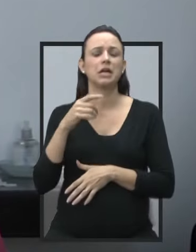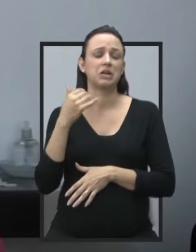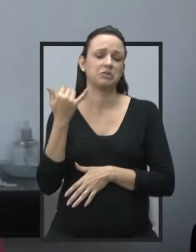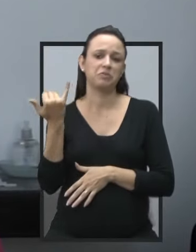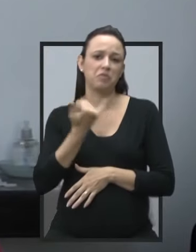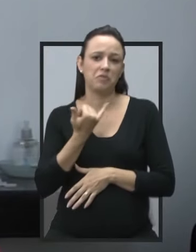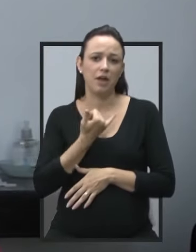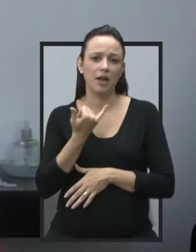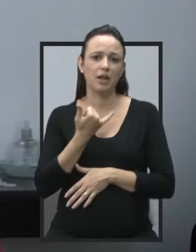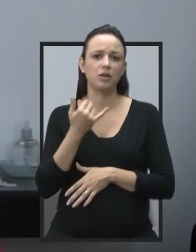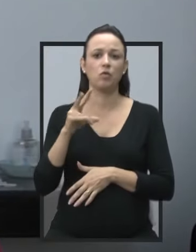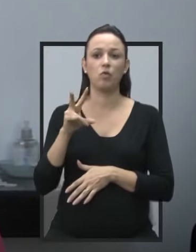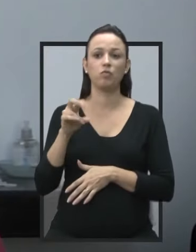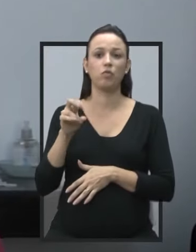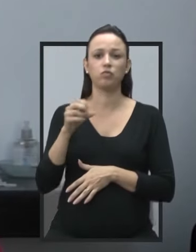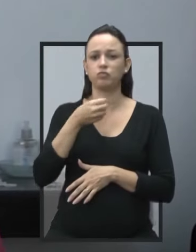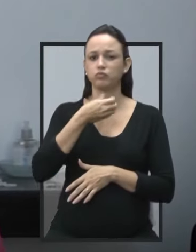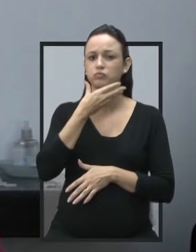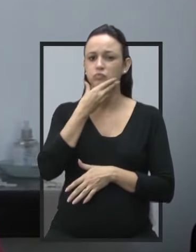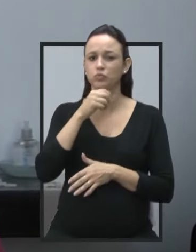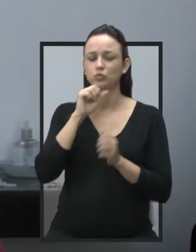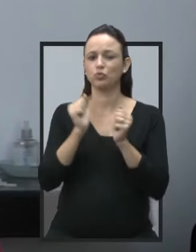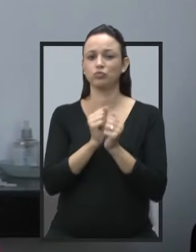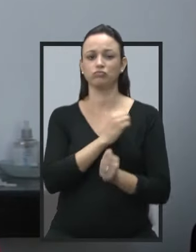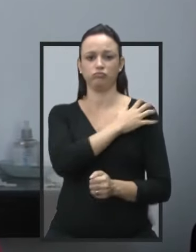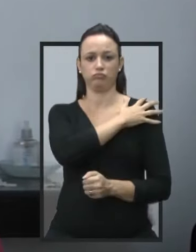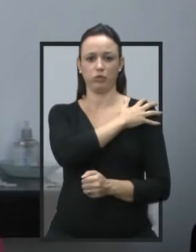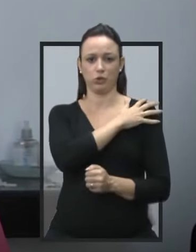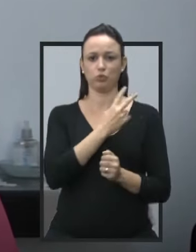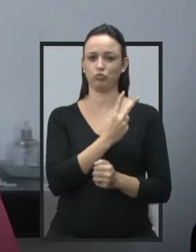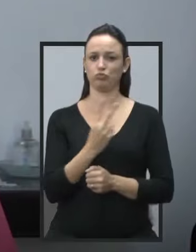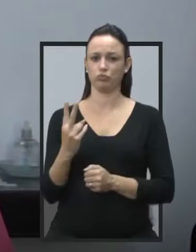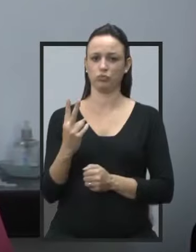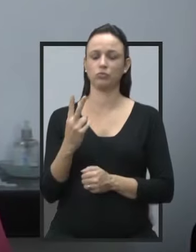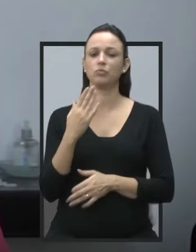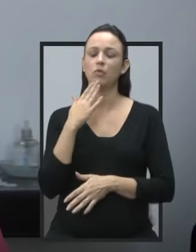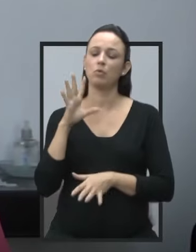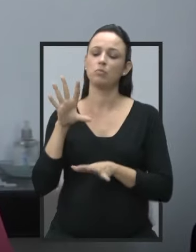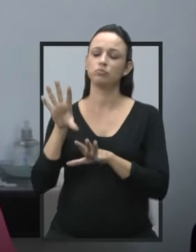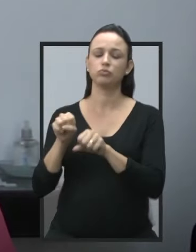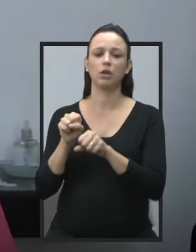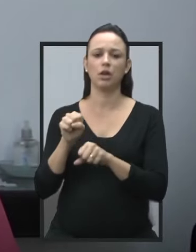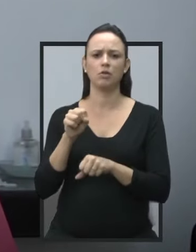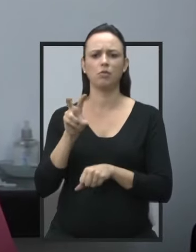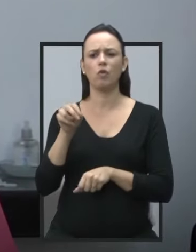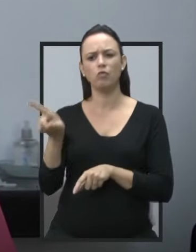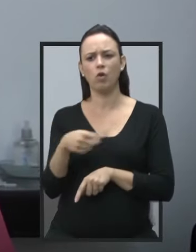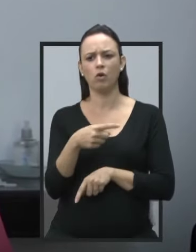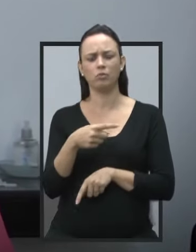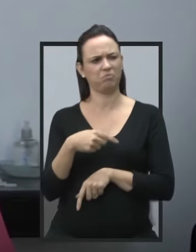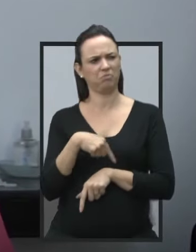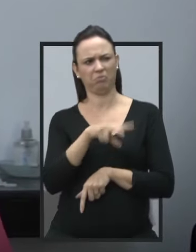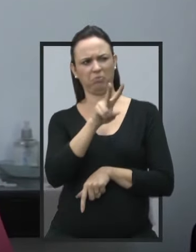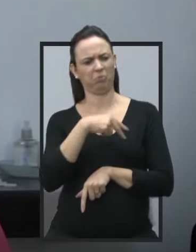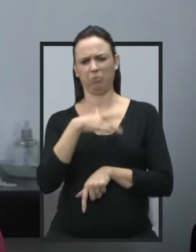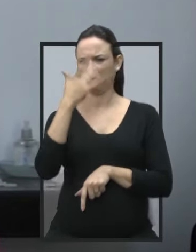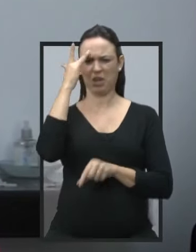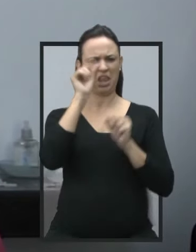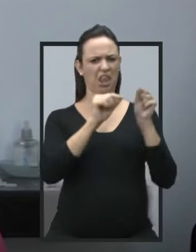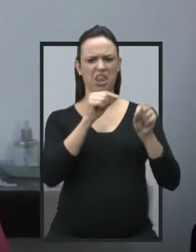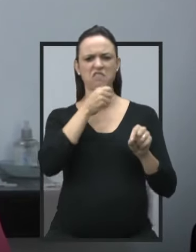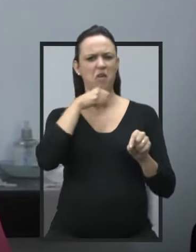Então consta até que quando o vovô Magalhães chegou com um tenente para levá-lo, falei, se eu vou vir te buscar, ele falou assim,